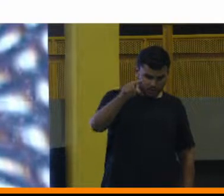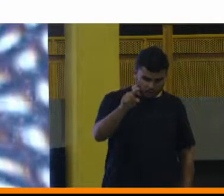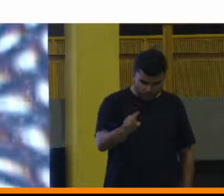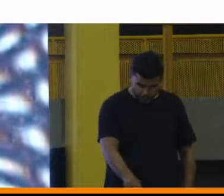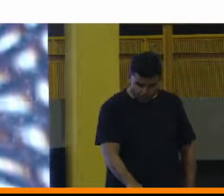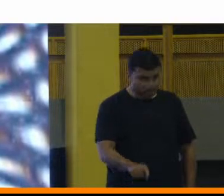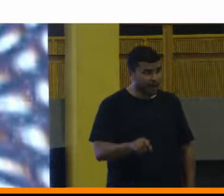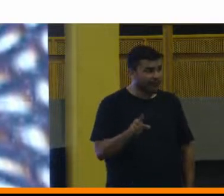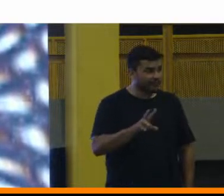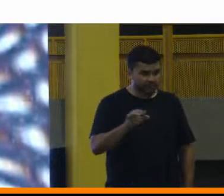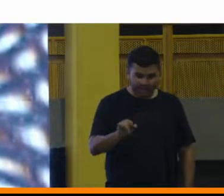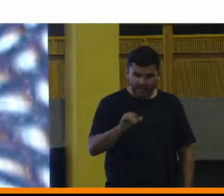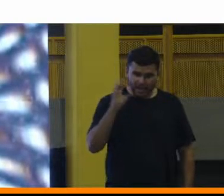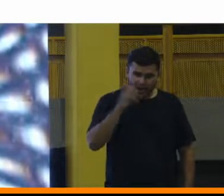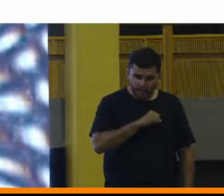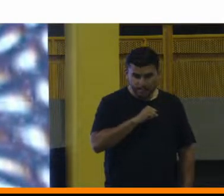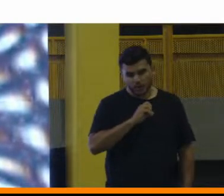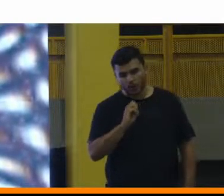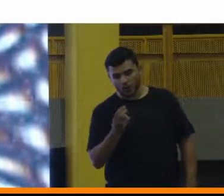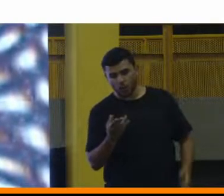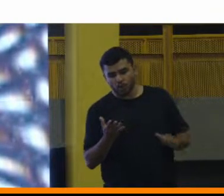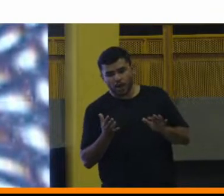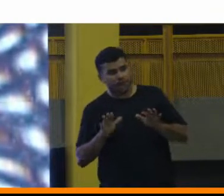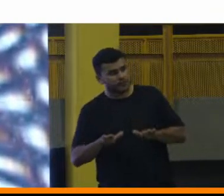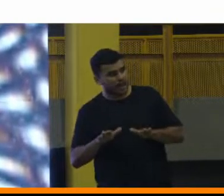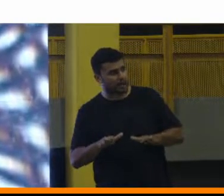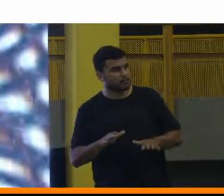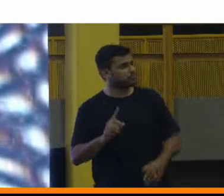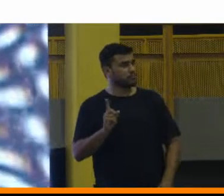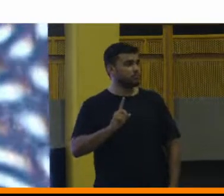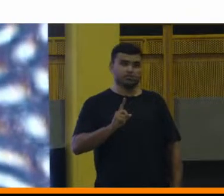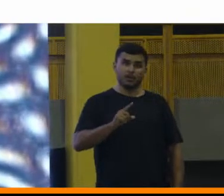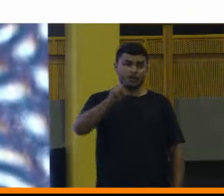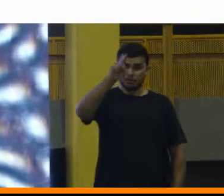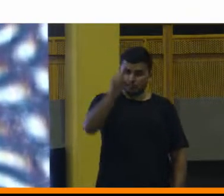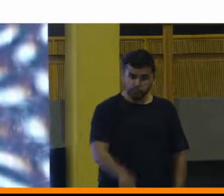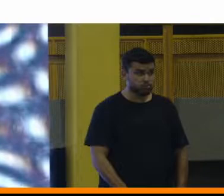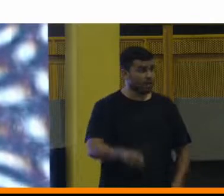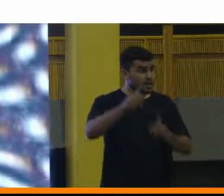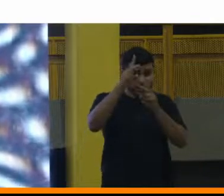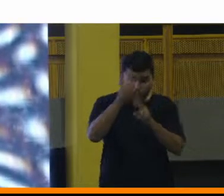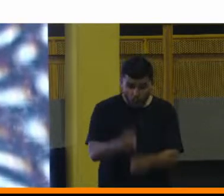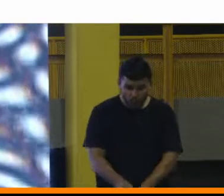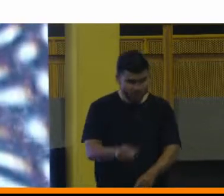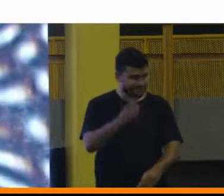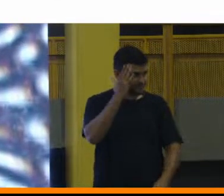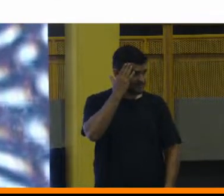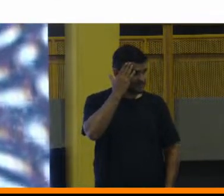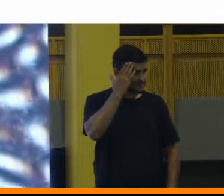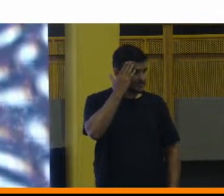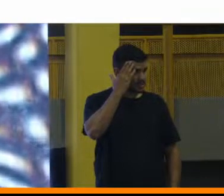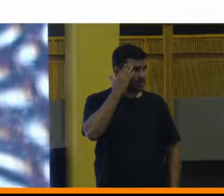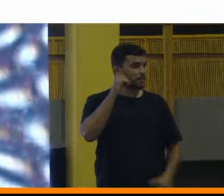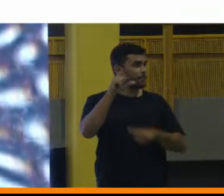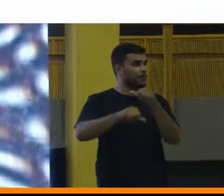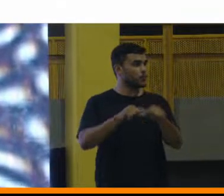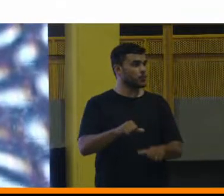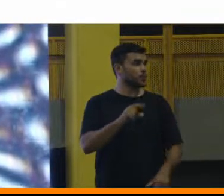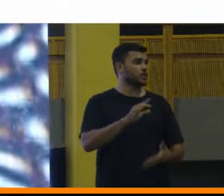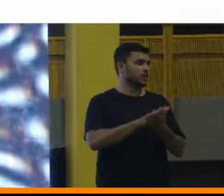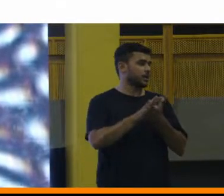Alternativa B: a pedra cai com aceleração nula. Não tem gravidade. Vamos tentar o